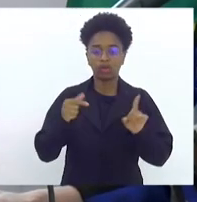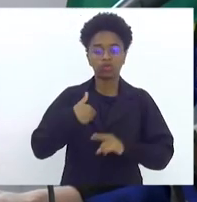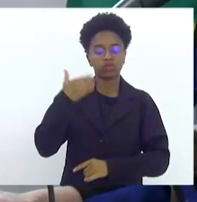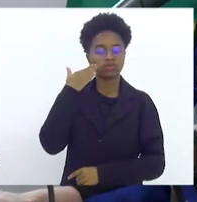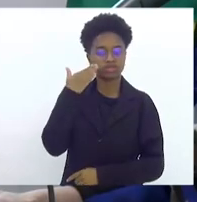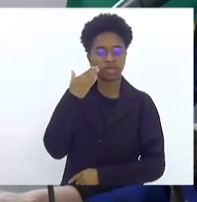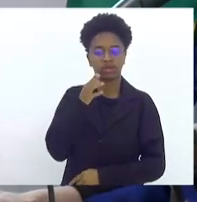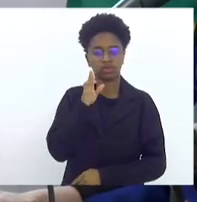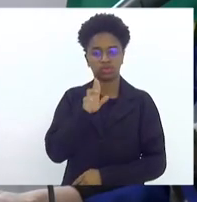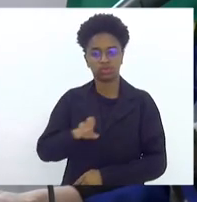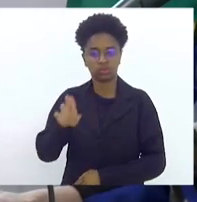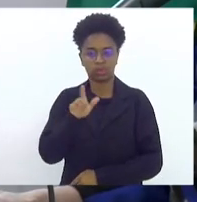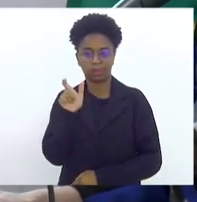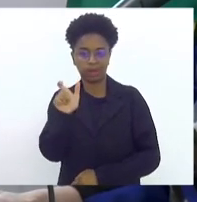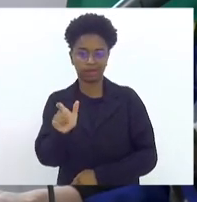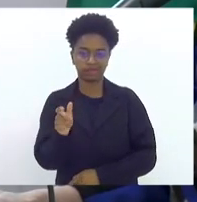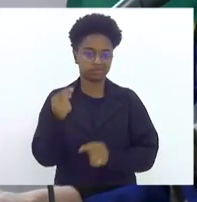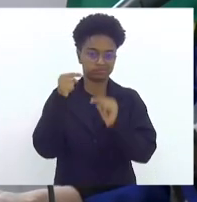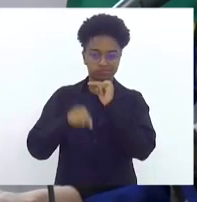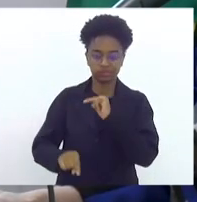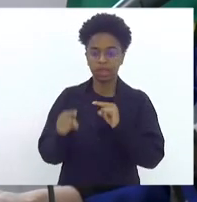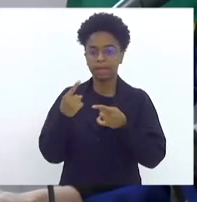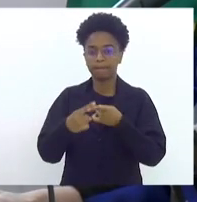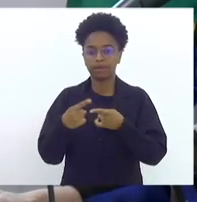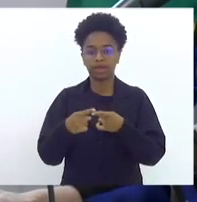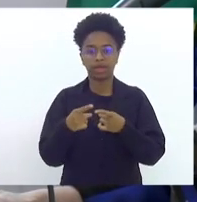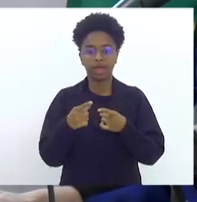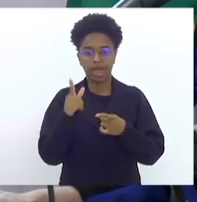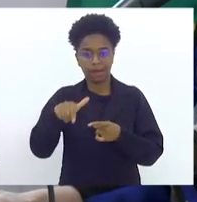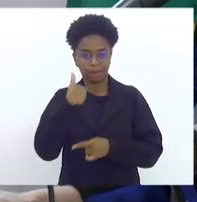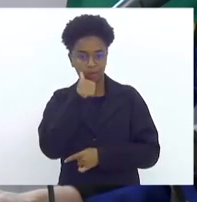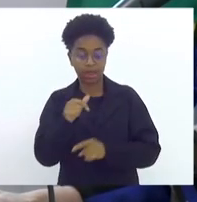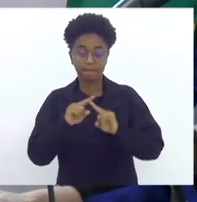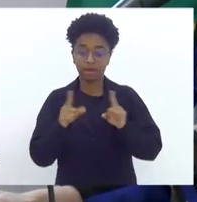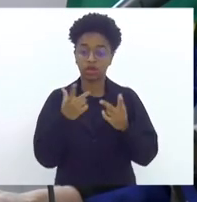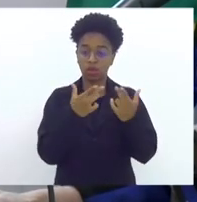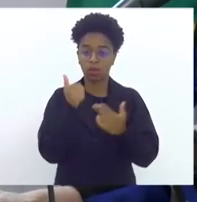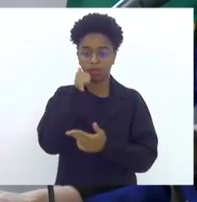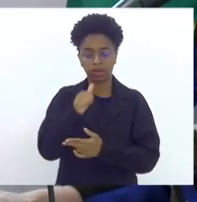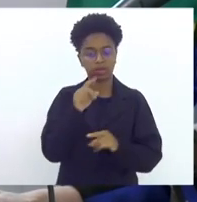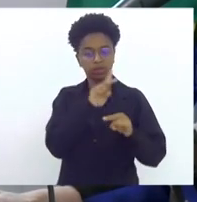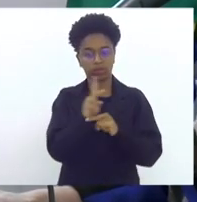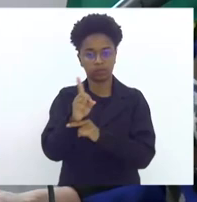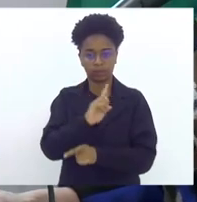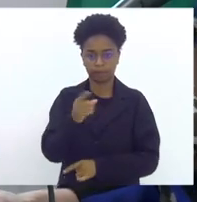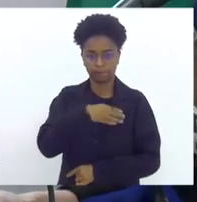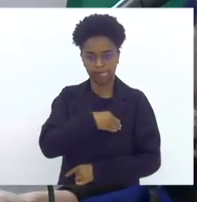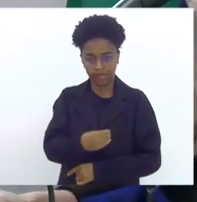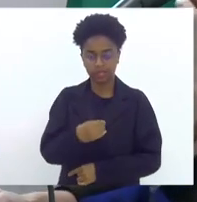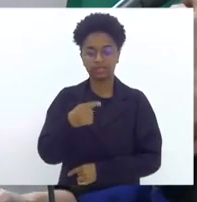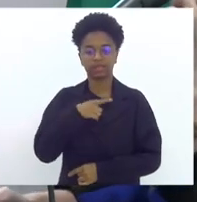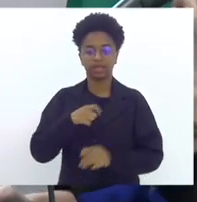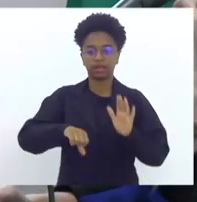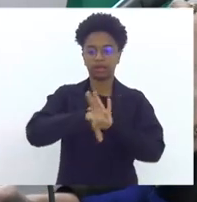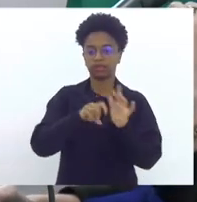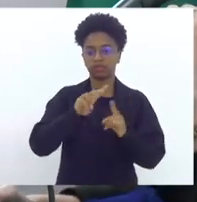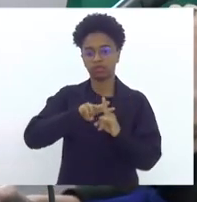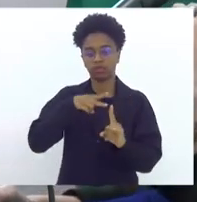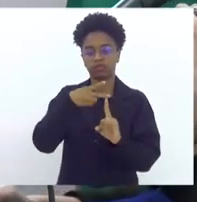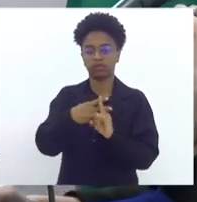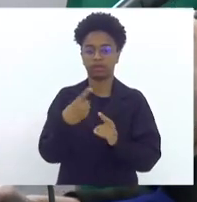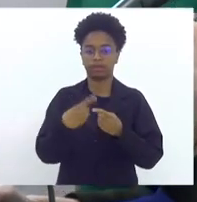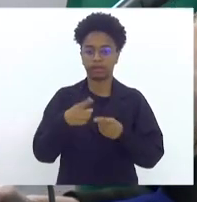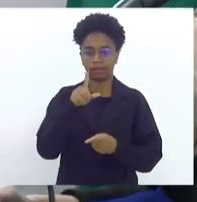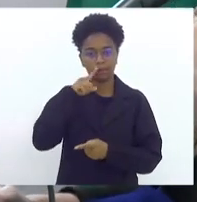mas é uma mulher que assim como uma mãe que não protegeu o seu filho ela cometeu duas vezes o crime sendo machista por ser mulher